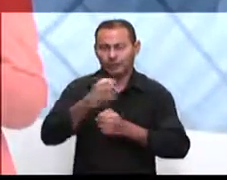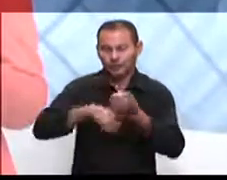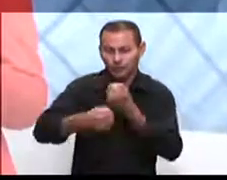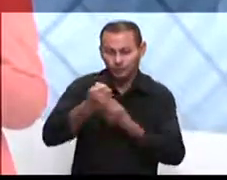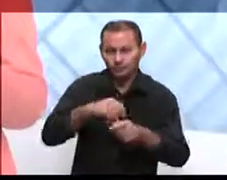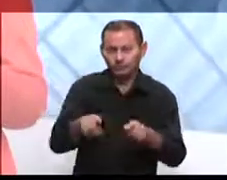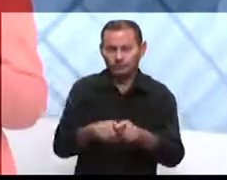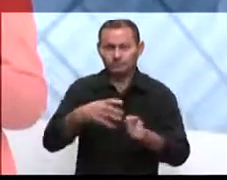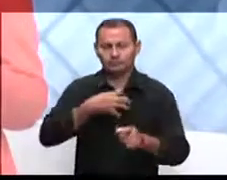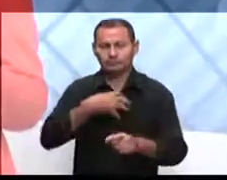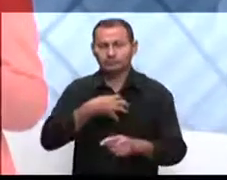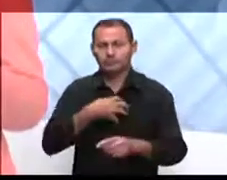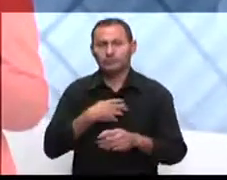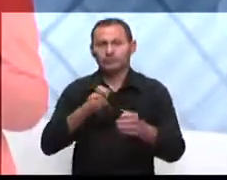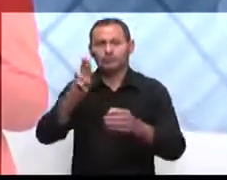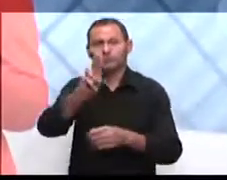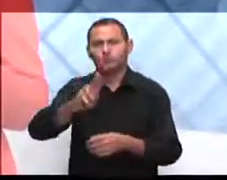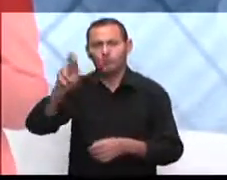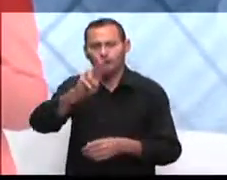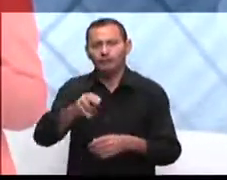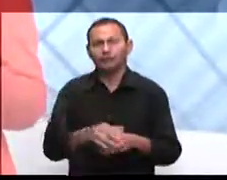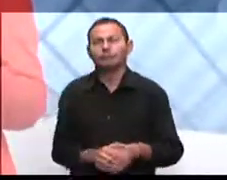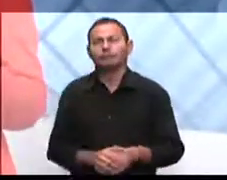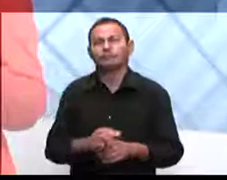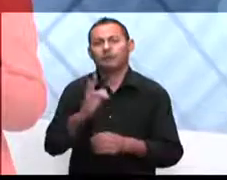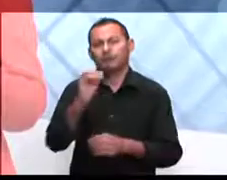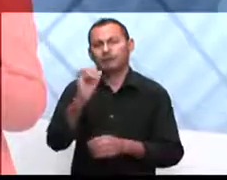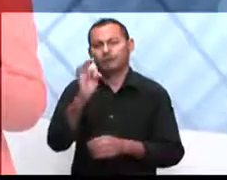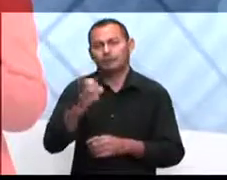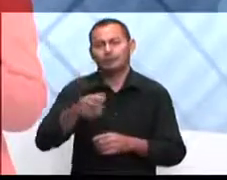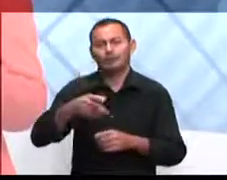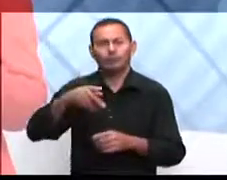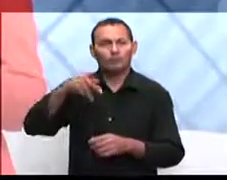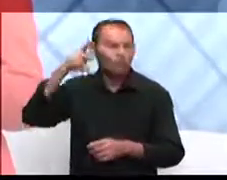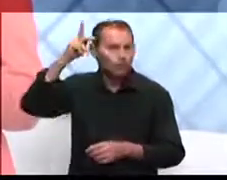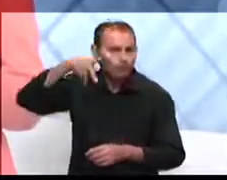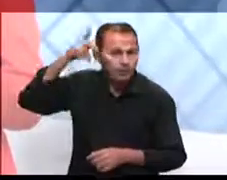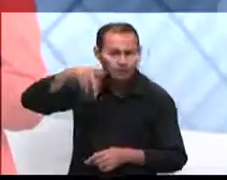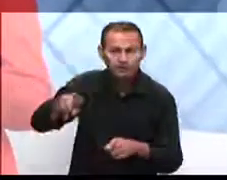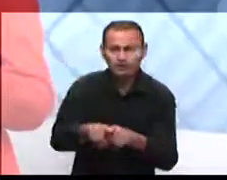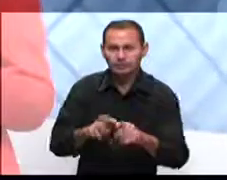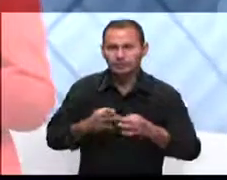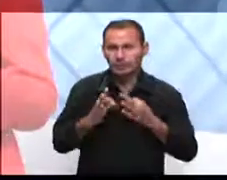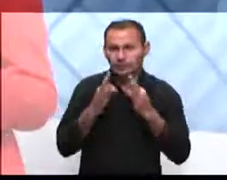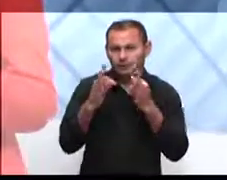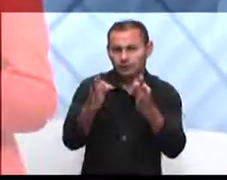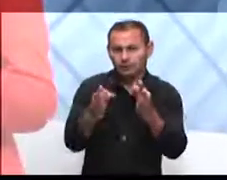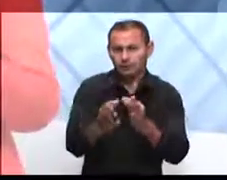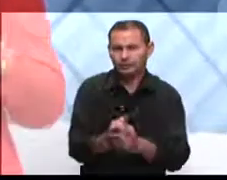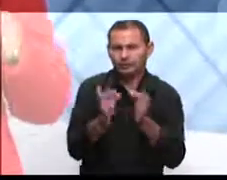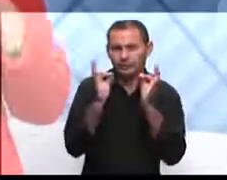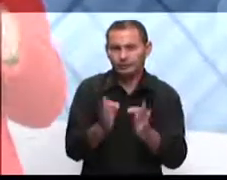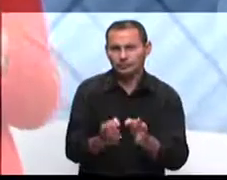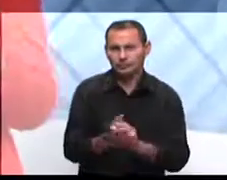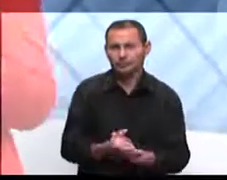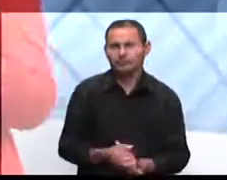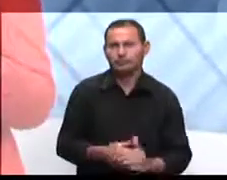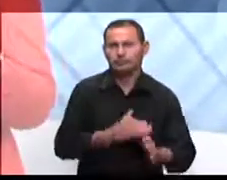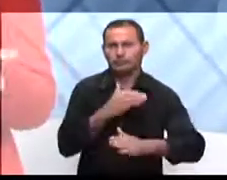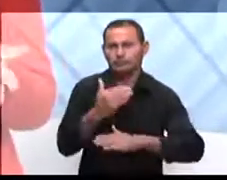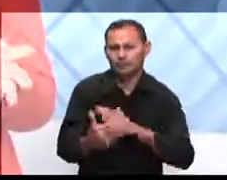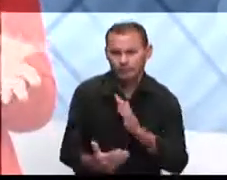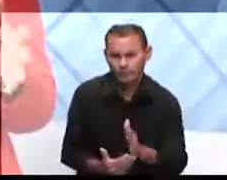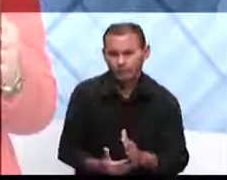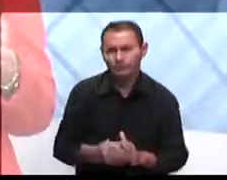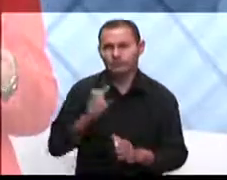econômico, comportamento do consumidor, os fatores políticos, tecnológicos, tá? Então, tudo